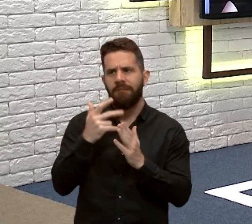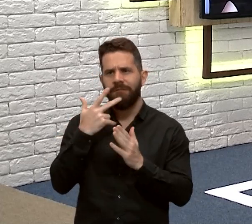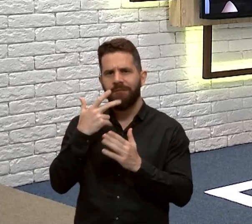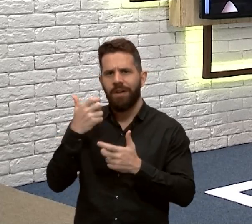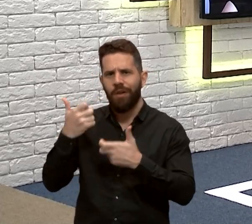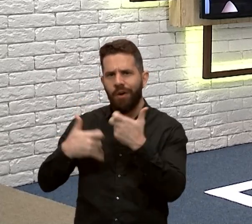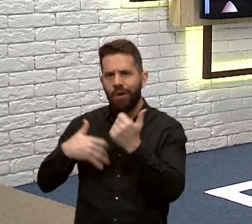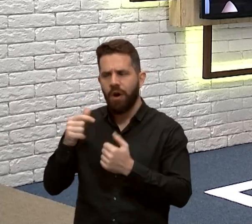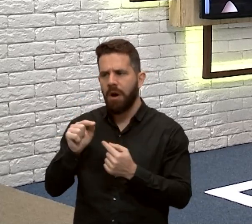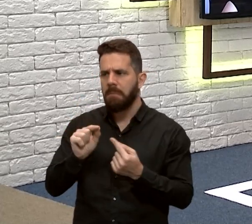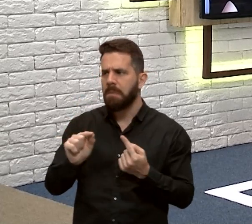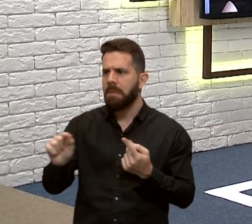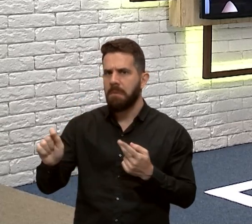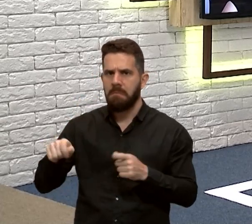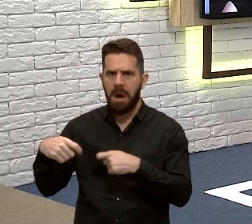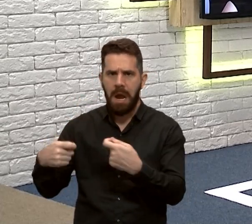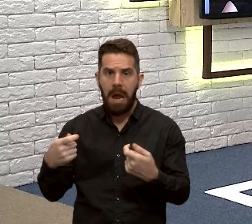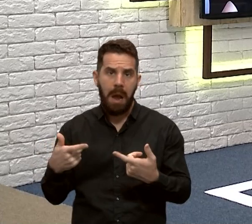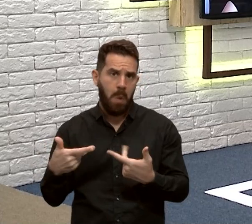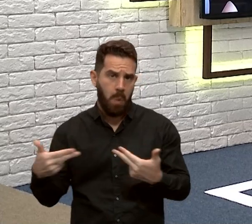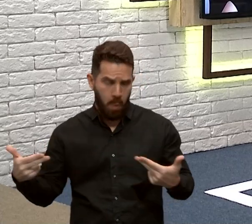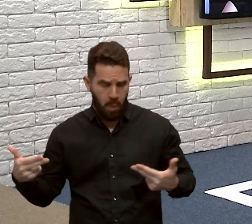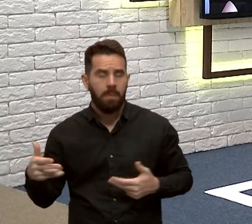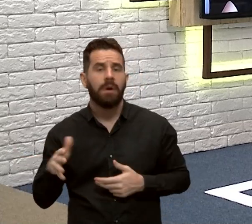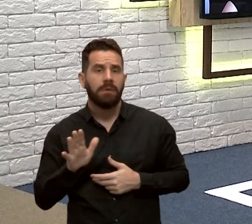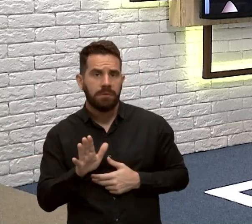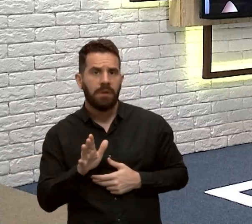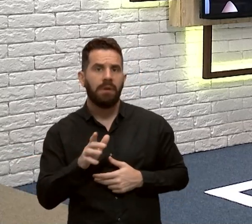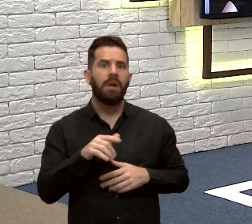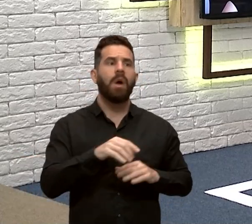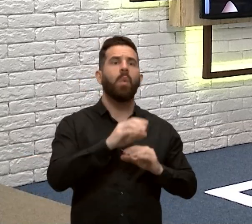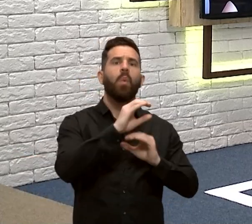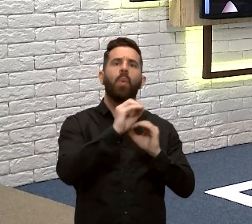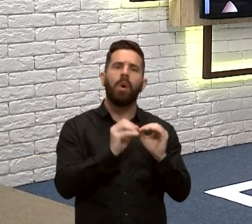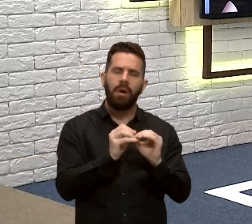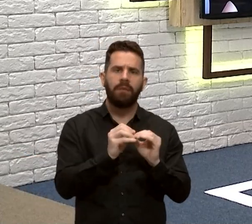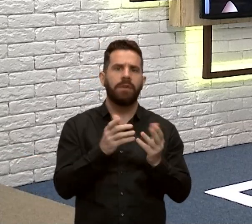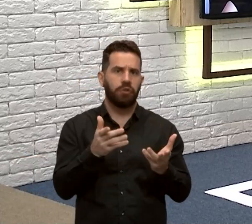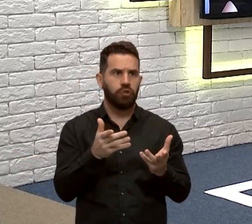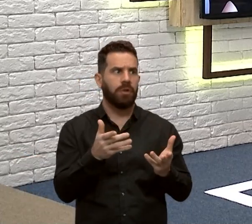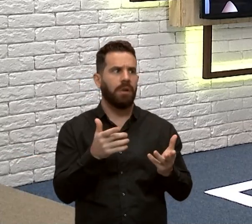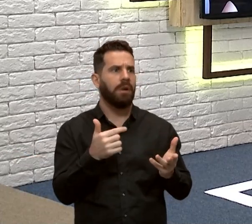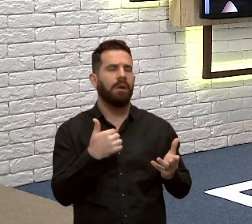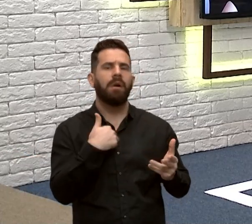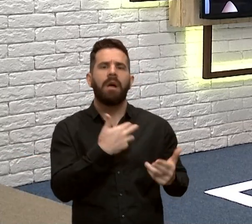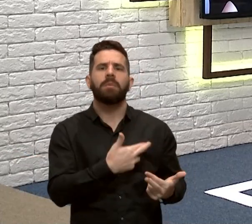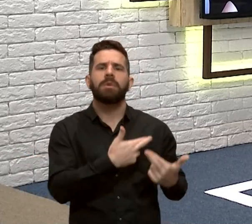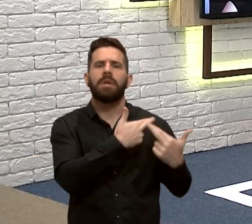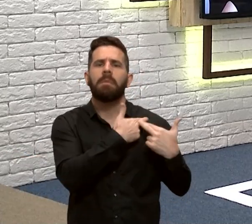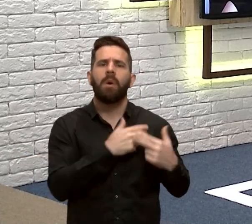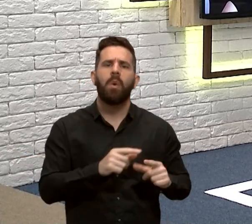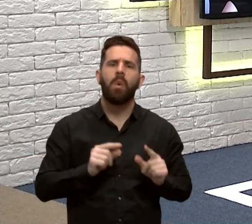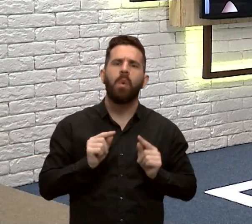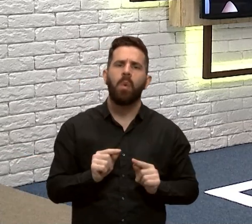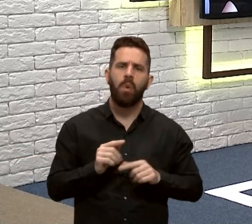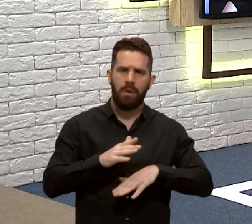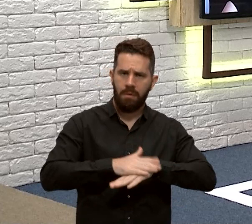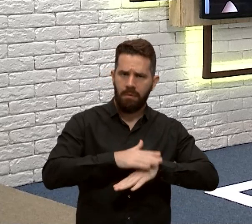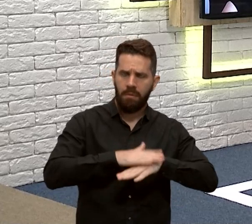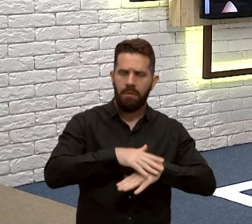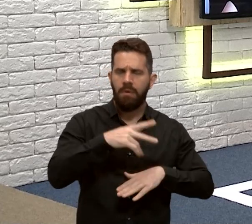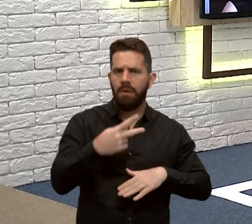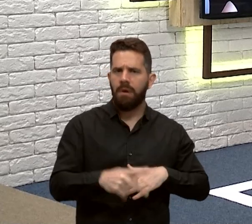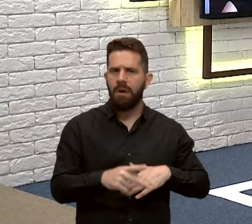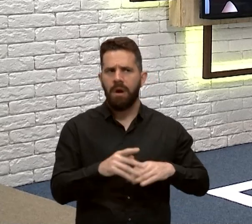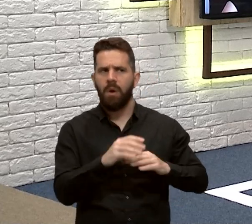destacasse o papel da UFG, né? Já que nós estamos aqui, estamos falando de dentro dessa casa, que a senhora falasse um pouquinho do papel da Universidade Federal de